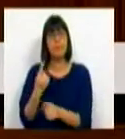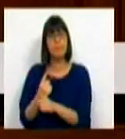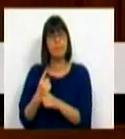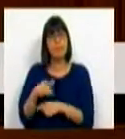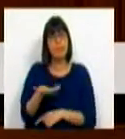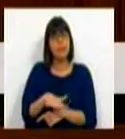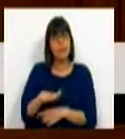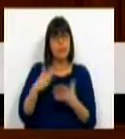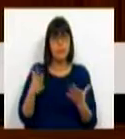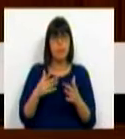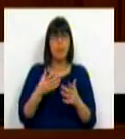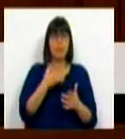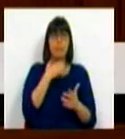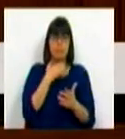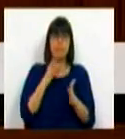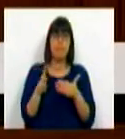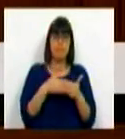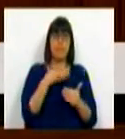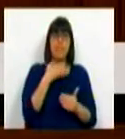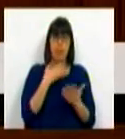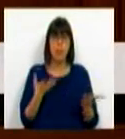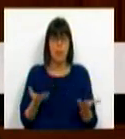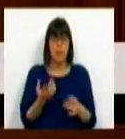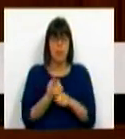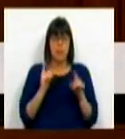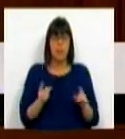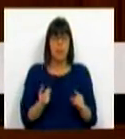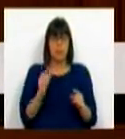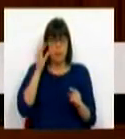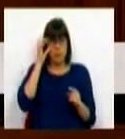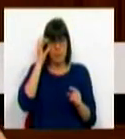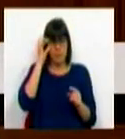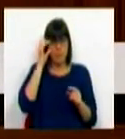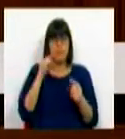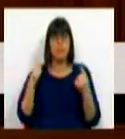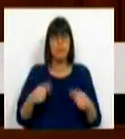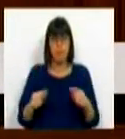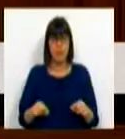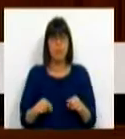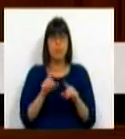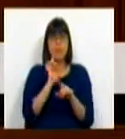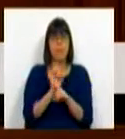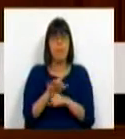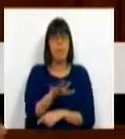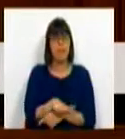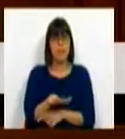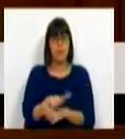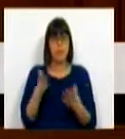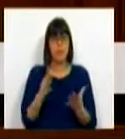de situações de insolvência, porque, de facto, quando havia essa